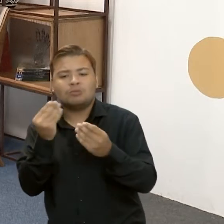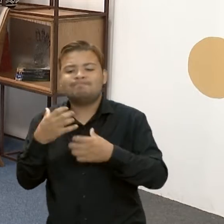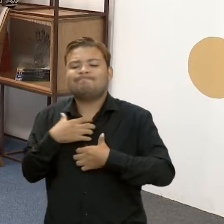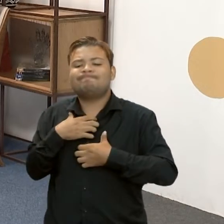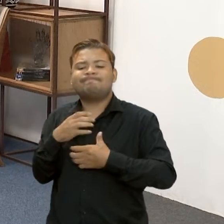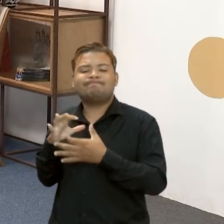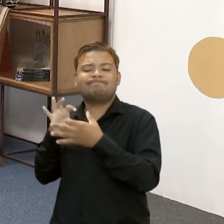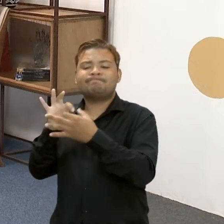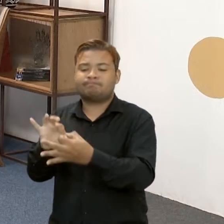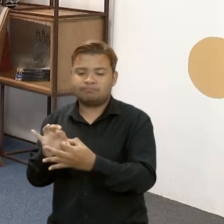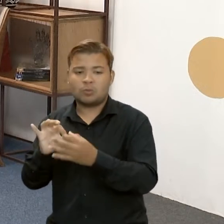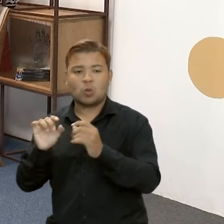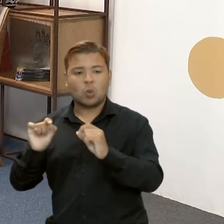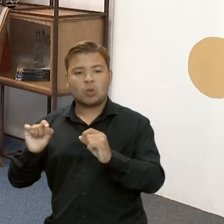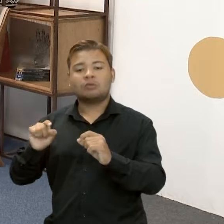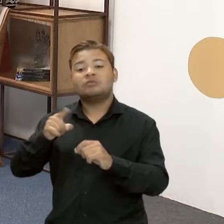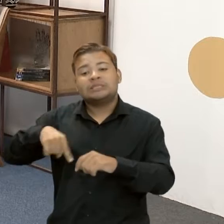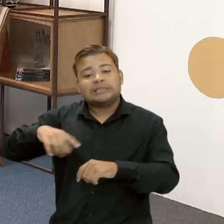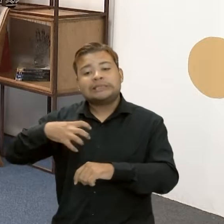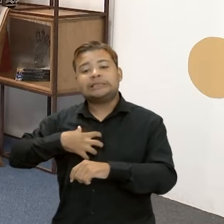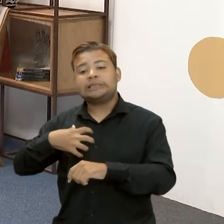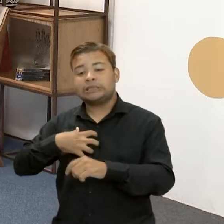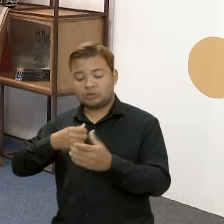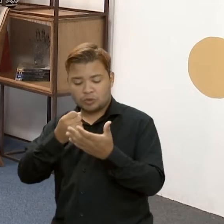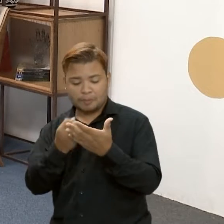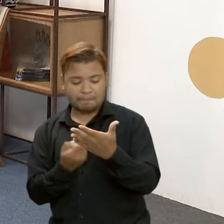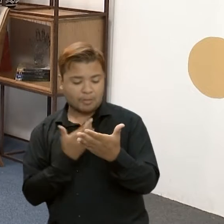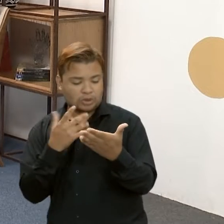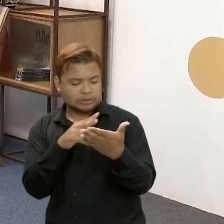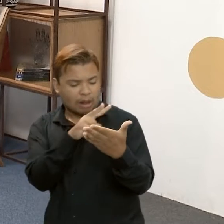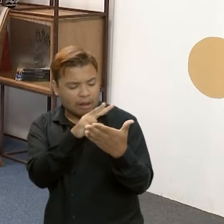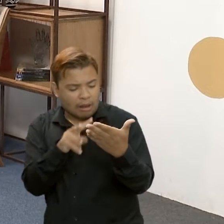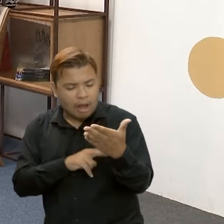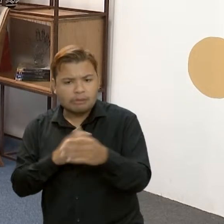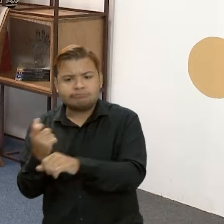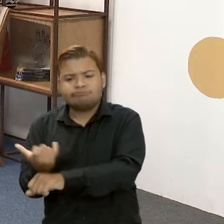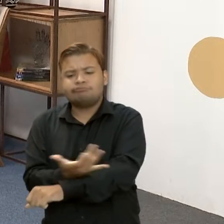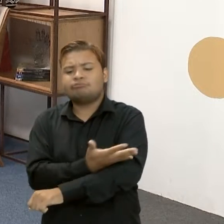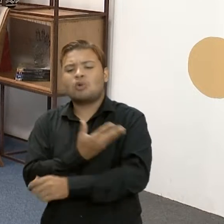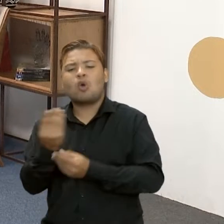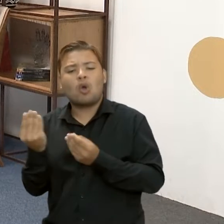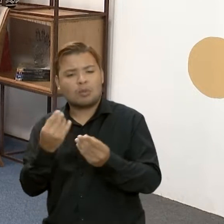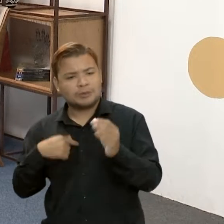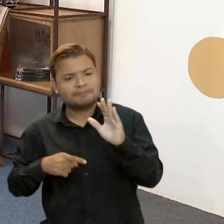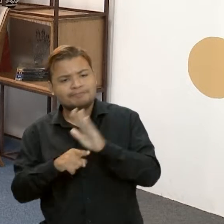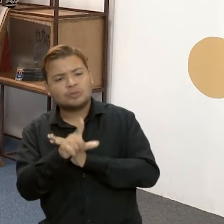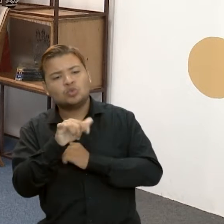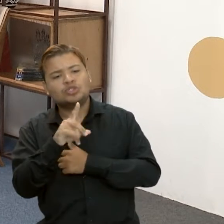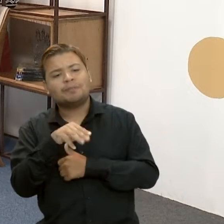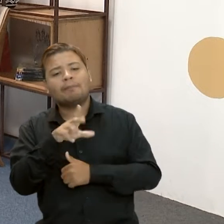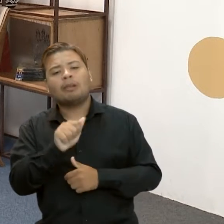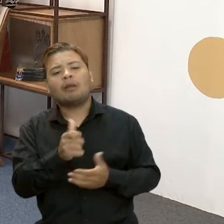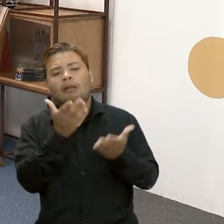da emoção que a poesia traz para a gente. Vou começar com a Ludmila.